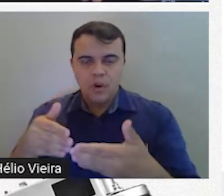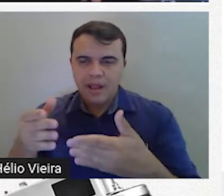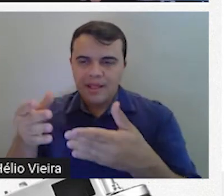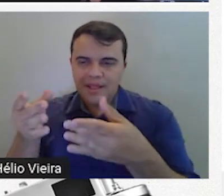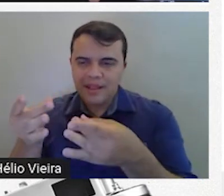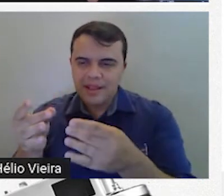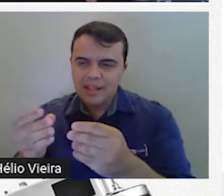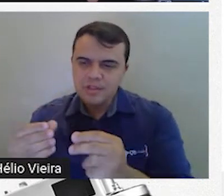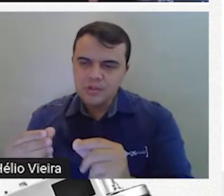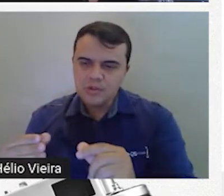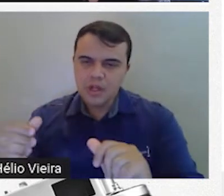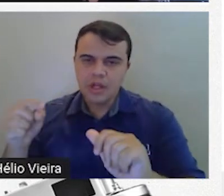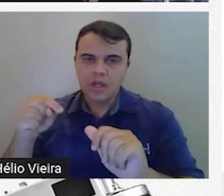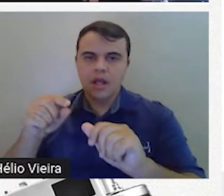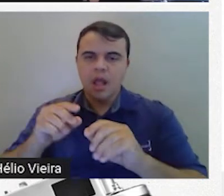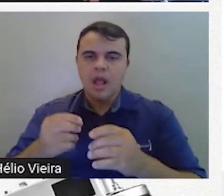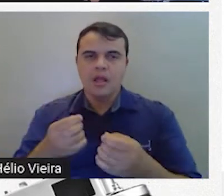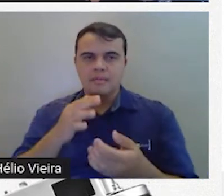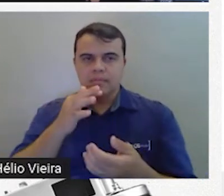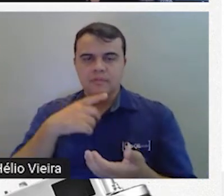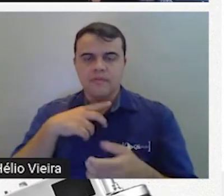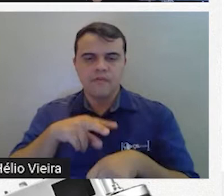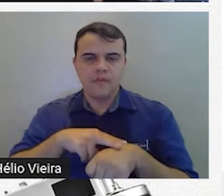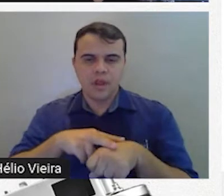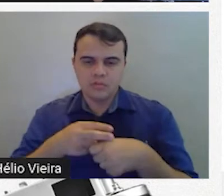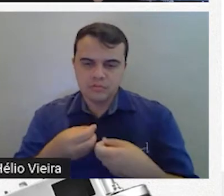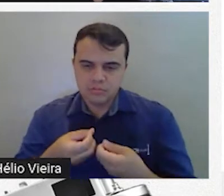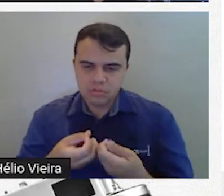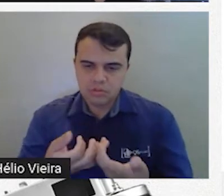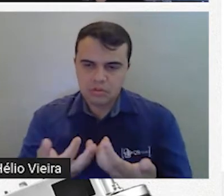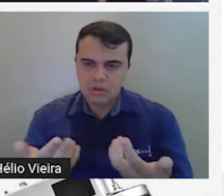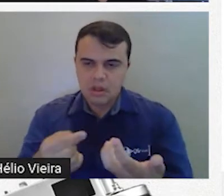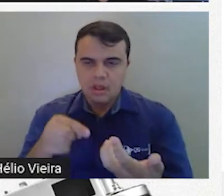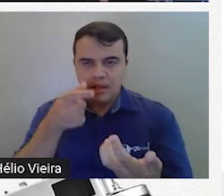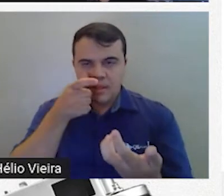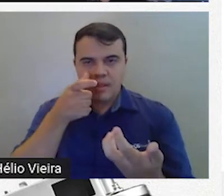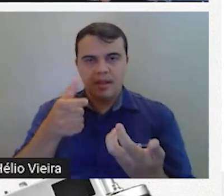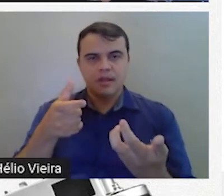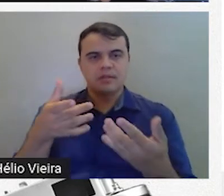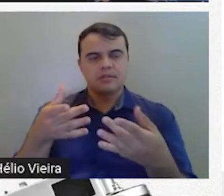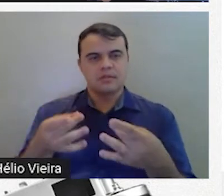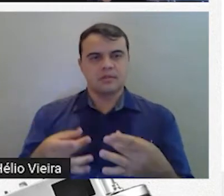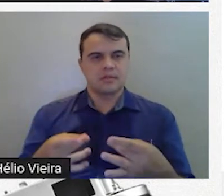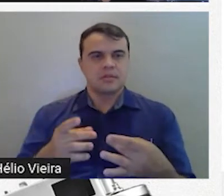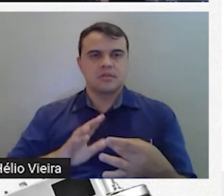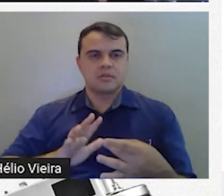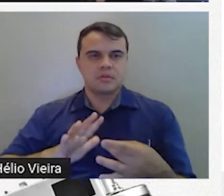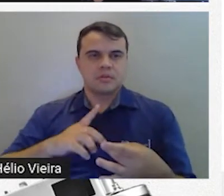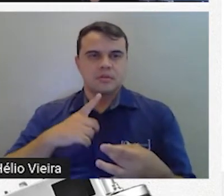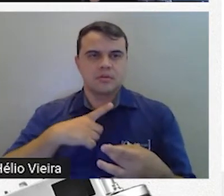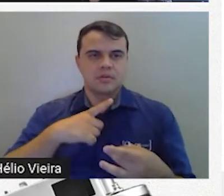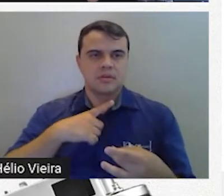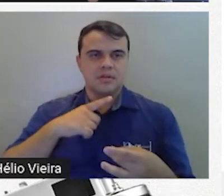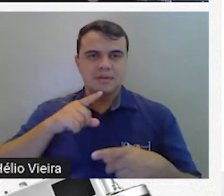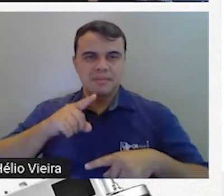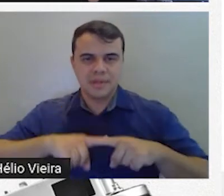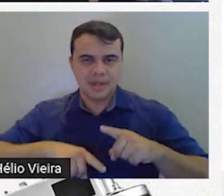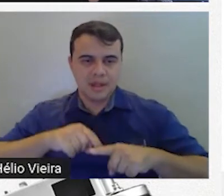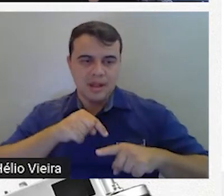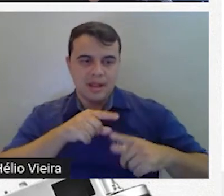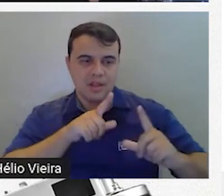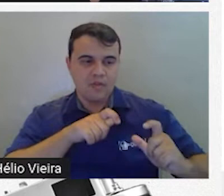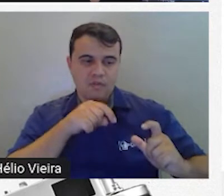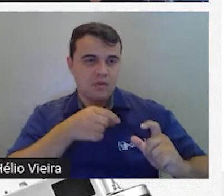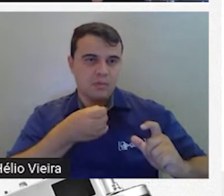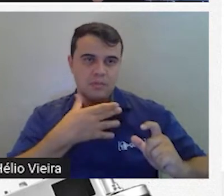textura de uma grama, que tem um detalhe interessante, não é o equipamento que vai fazer essa